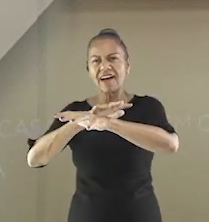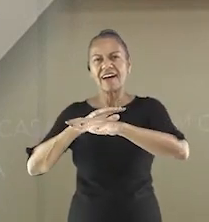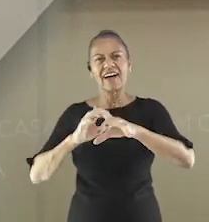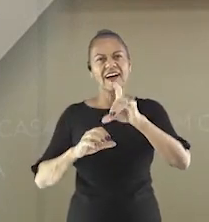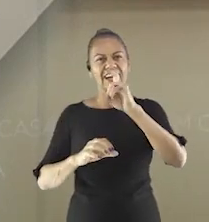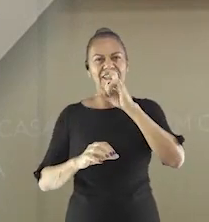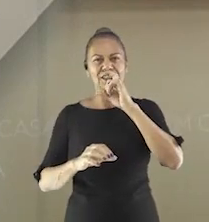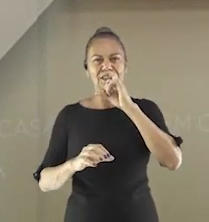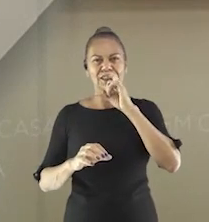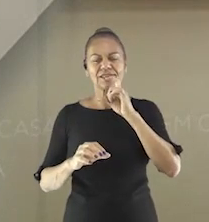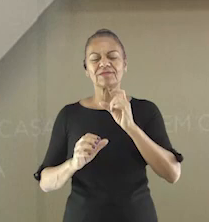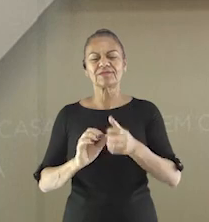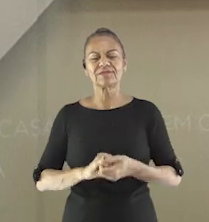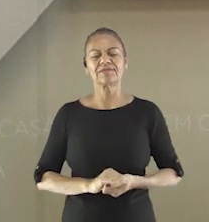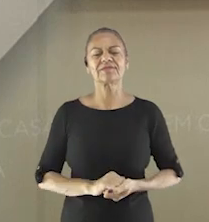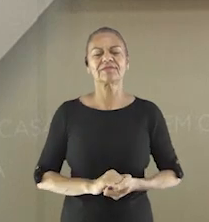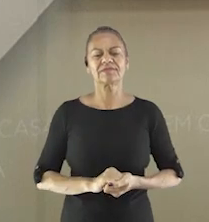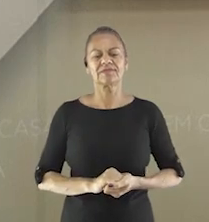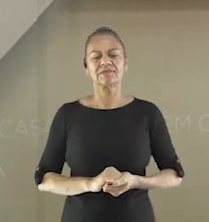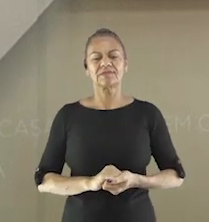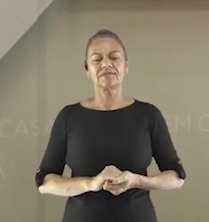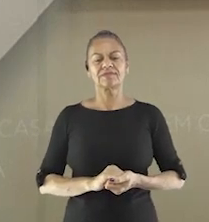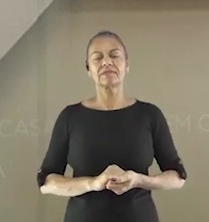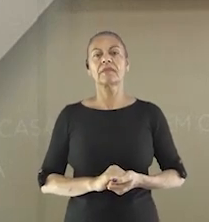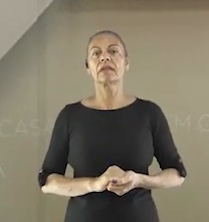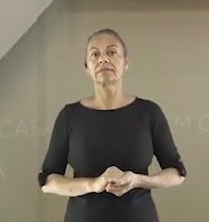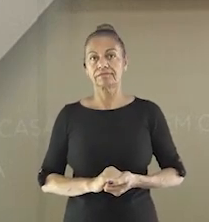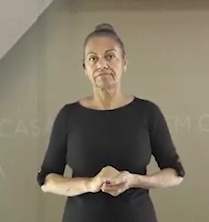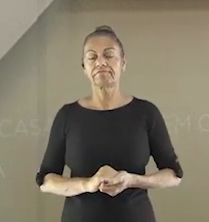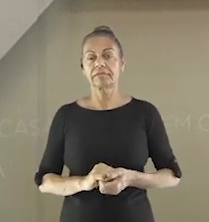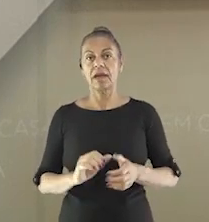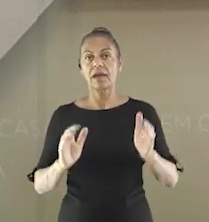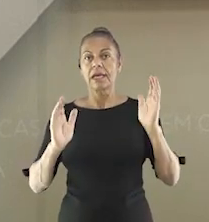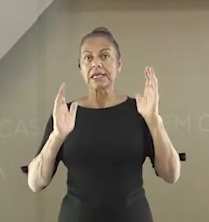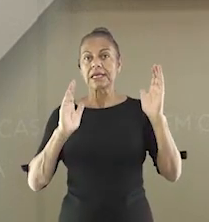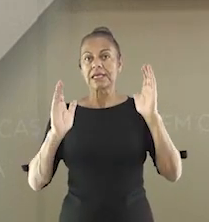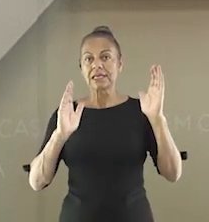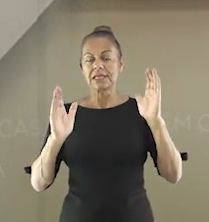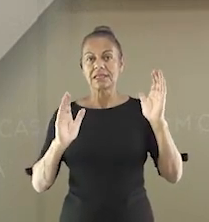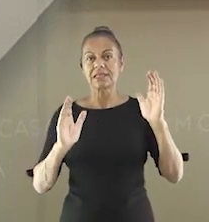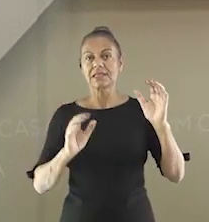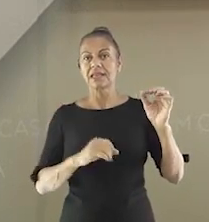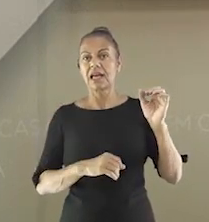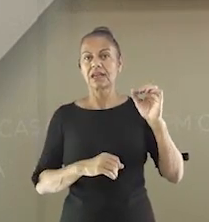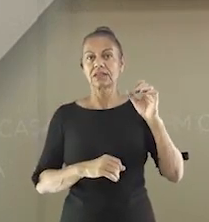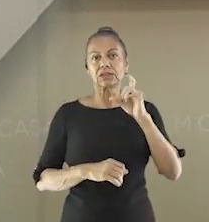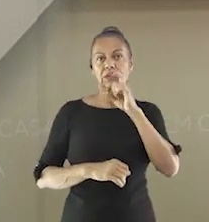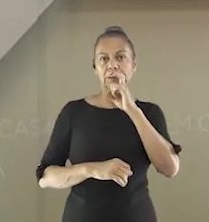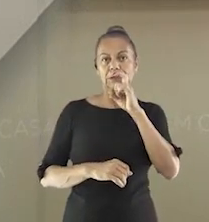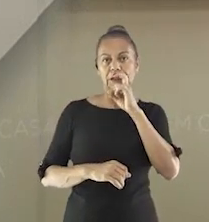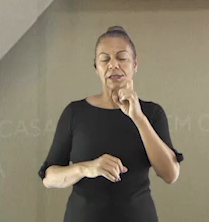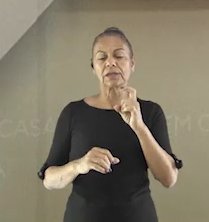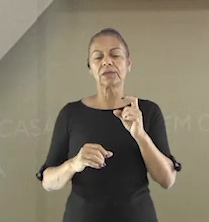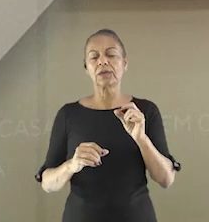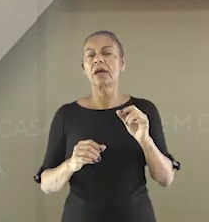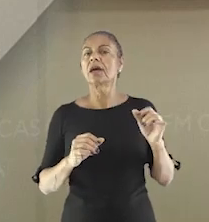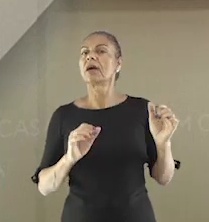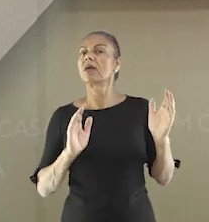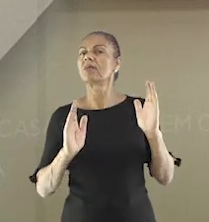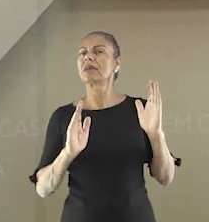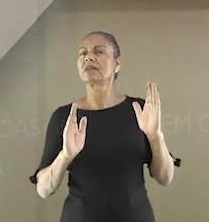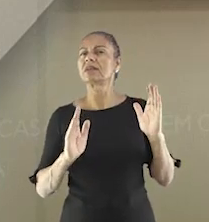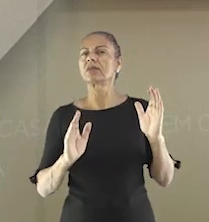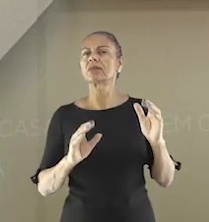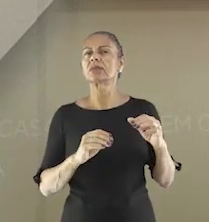Gelo, né? O que foi esse período? A Era do Gelo, também chamada de Idade do Gelo, é um período de